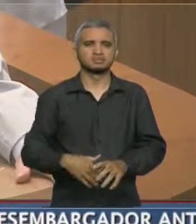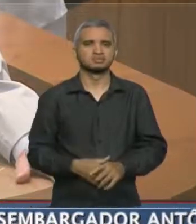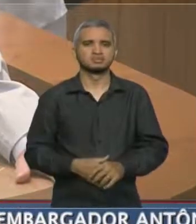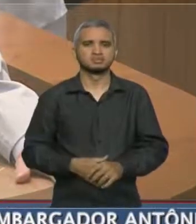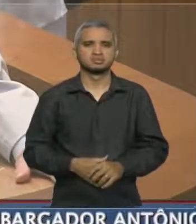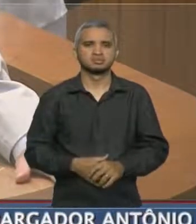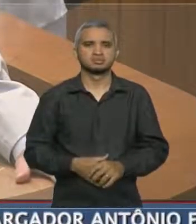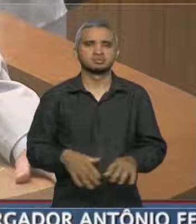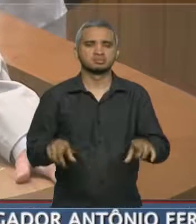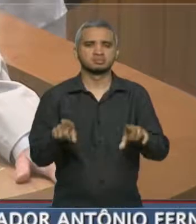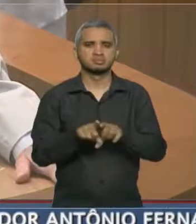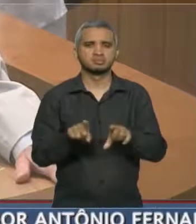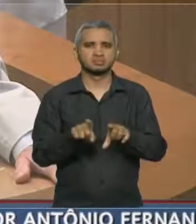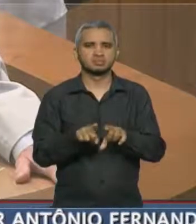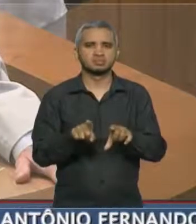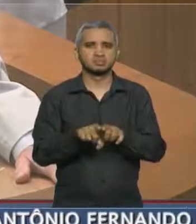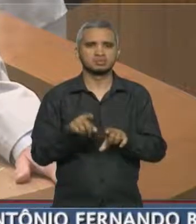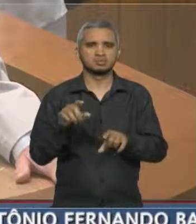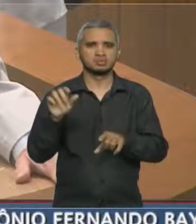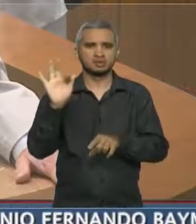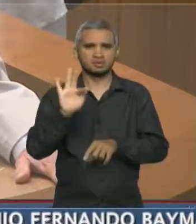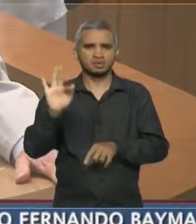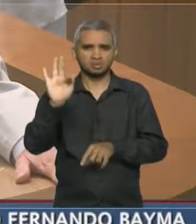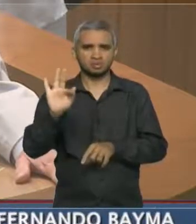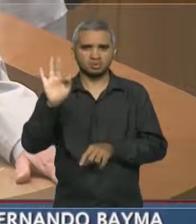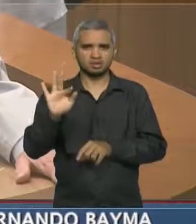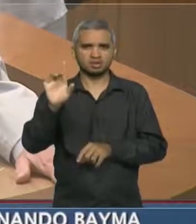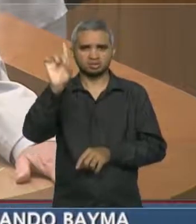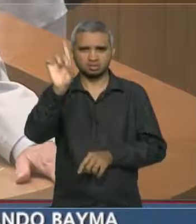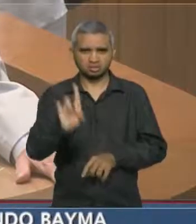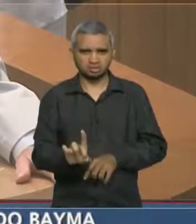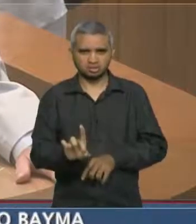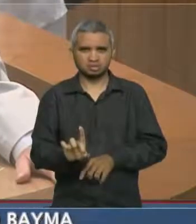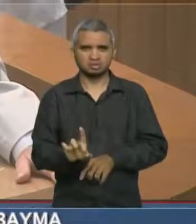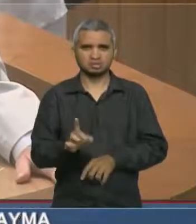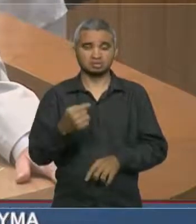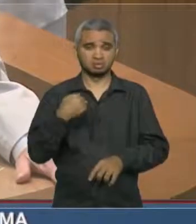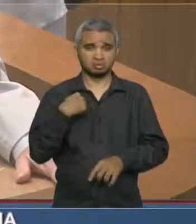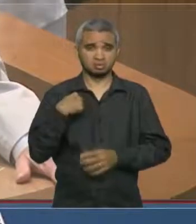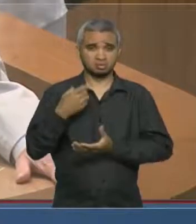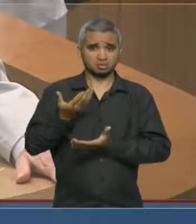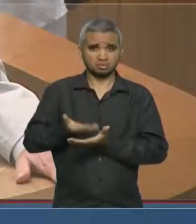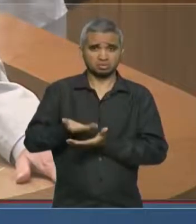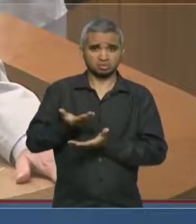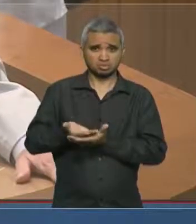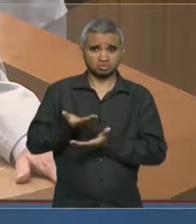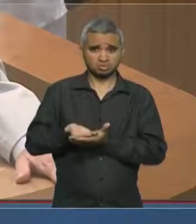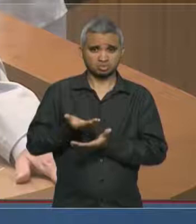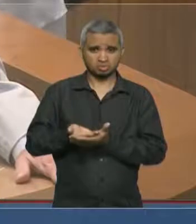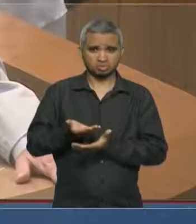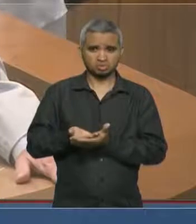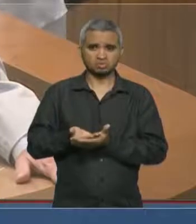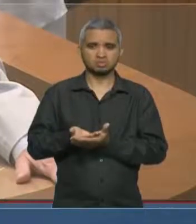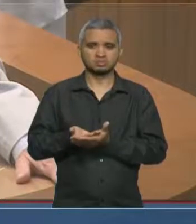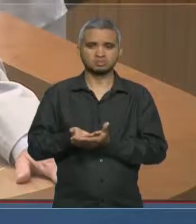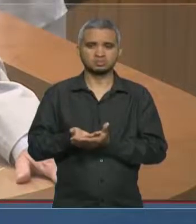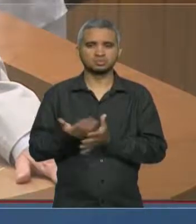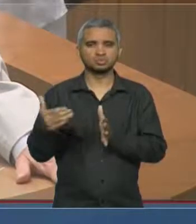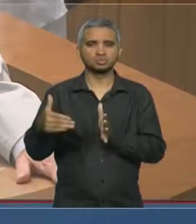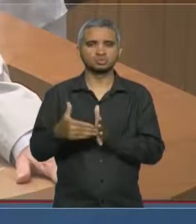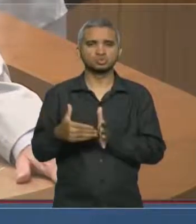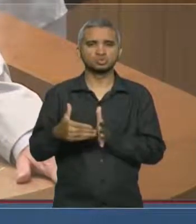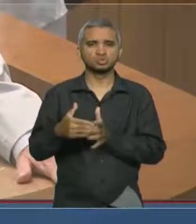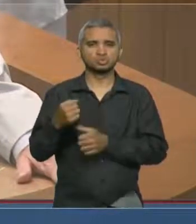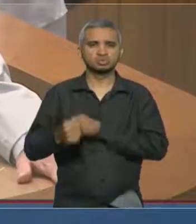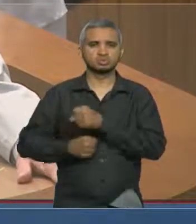Faculdade de Direito, fui um aluno do último ano, me formei no